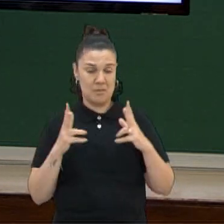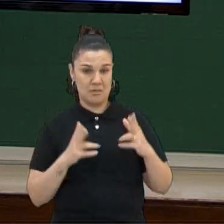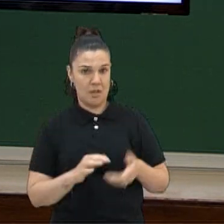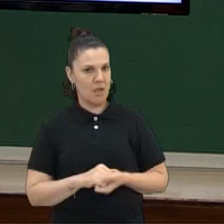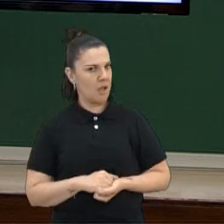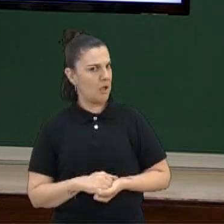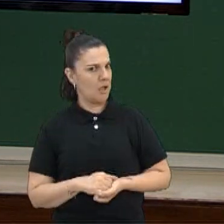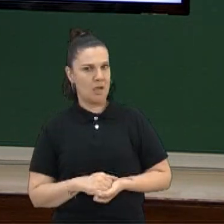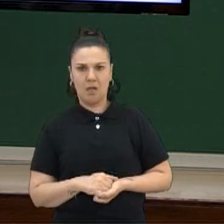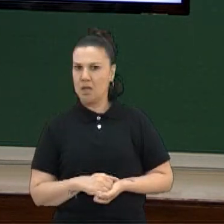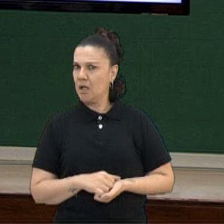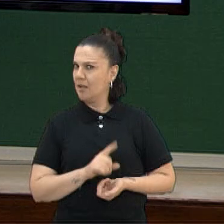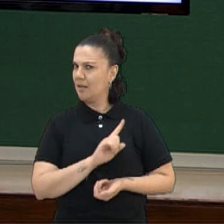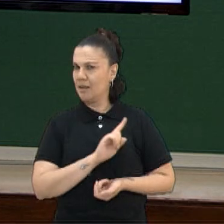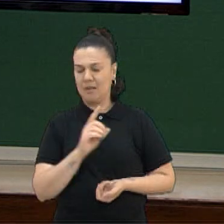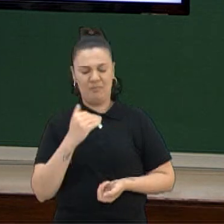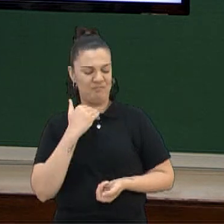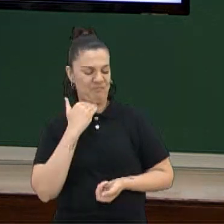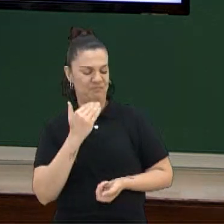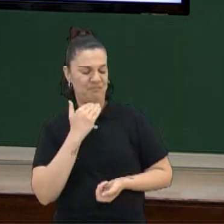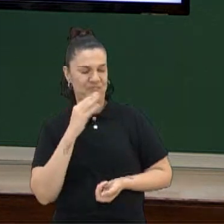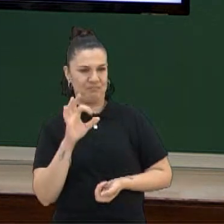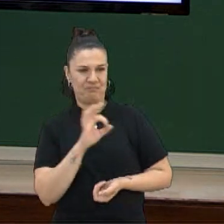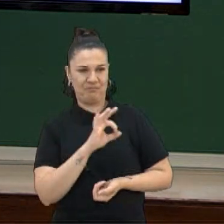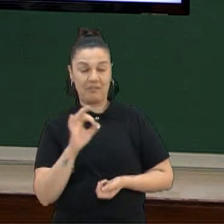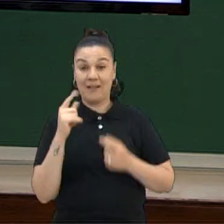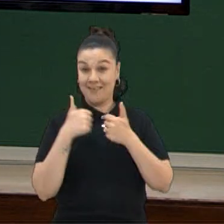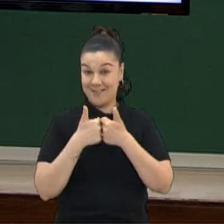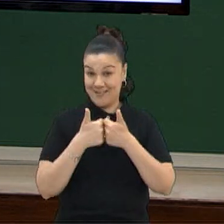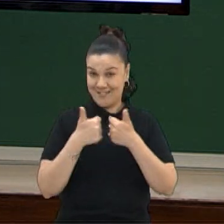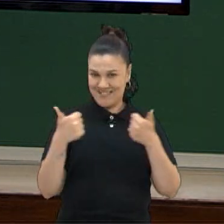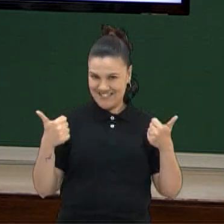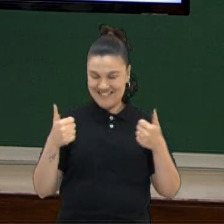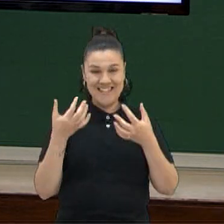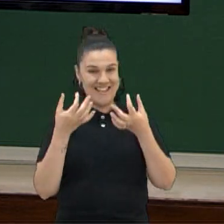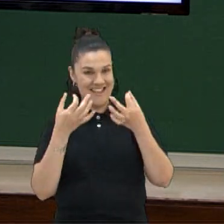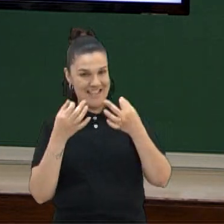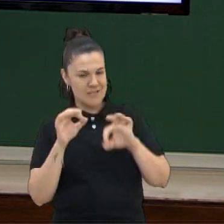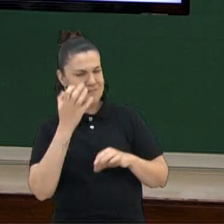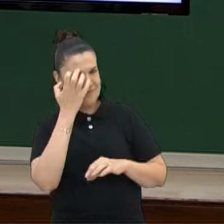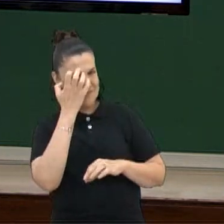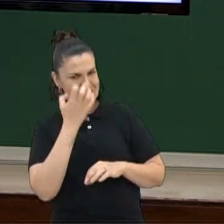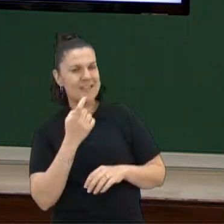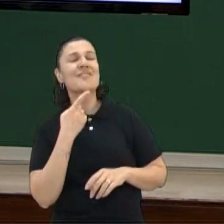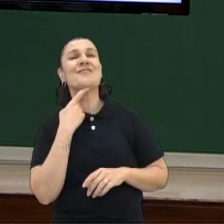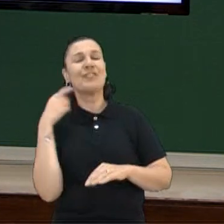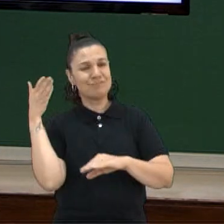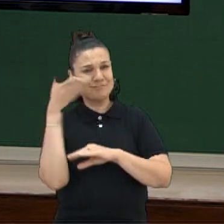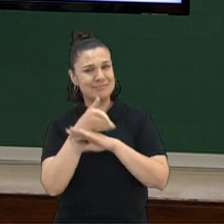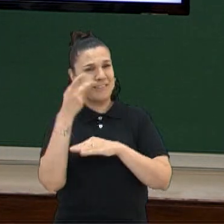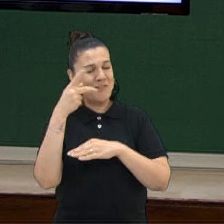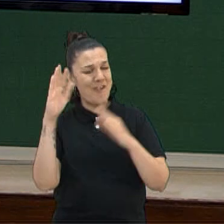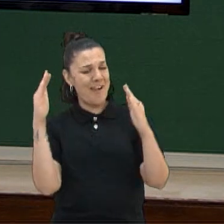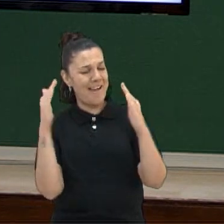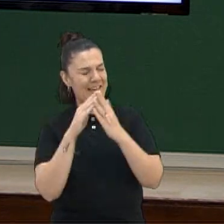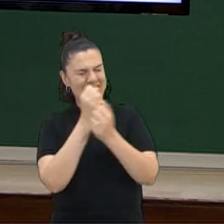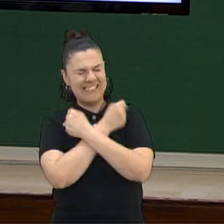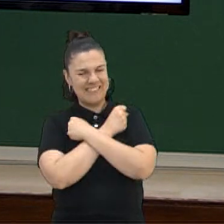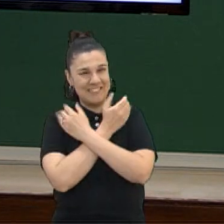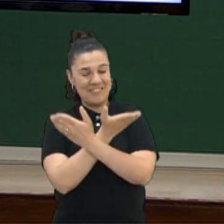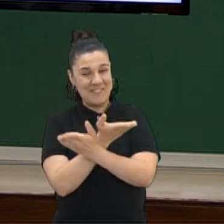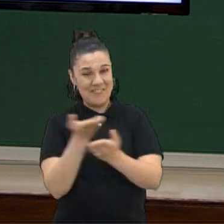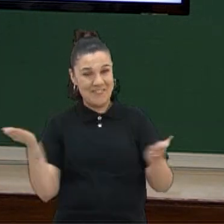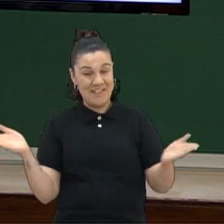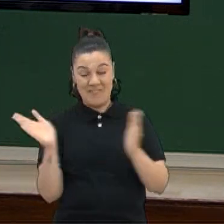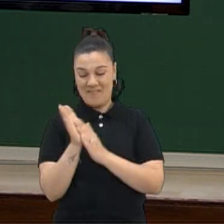iguais. Nada a ver. Beleza? Conseguiu acertar? Sério? Ai, que vontade de invadir a câmera aí para te dar um abraço